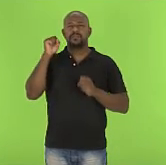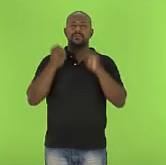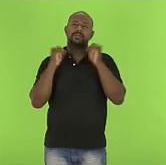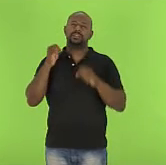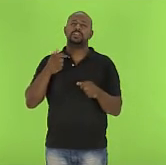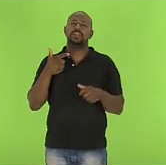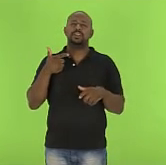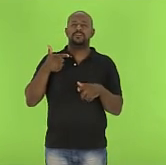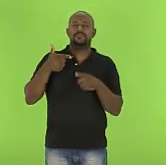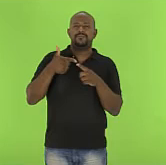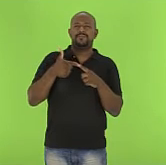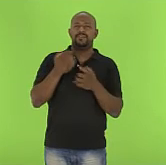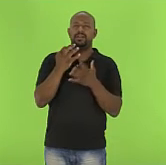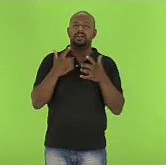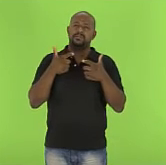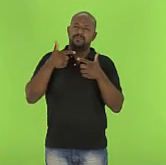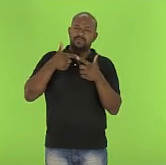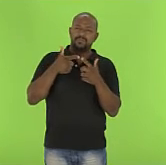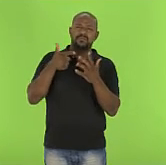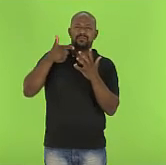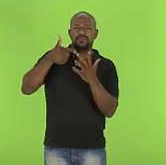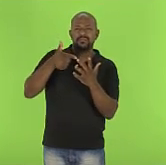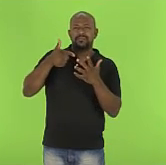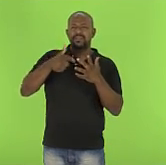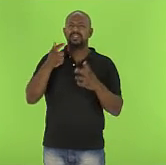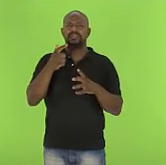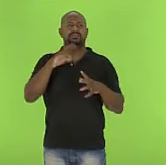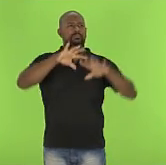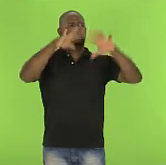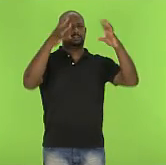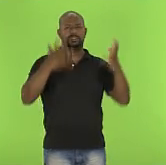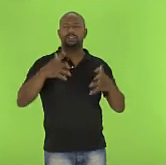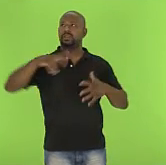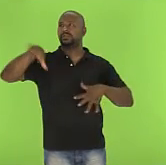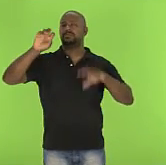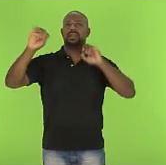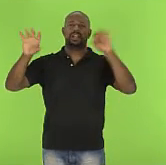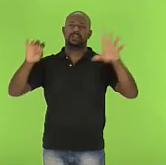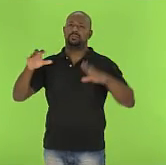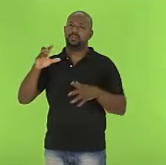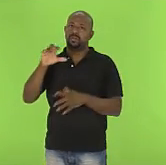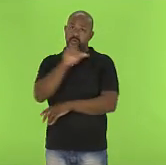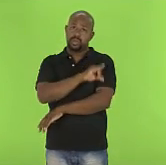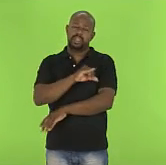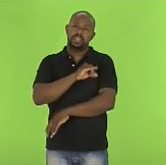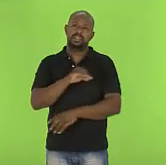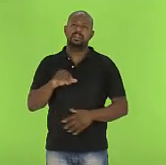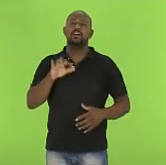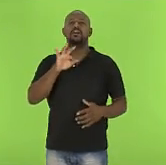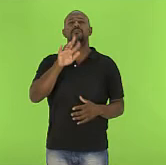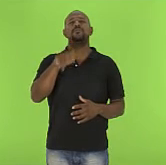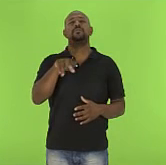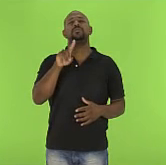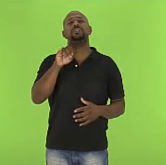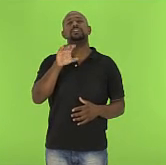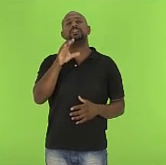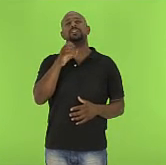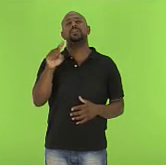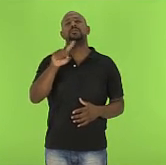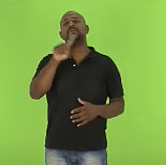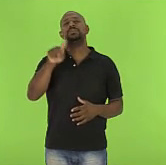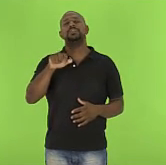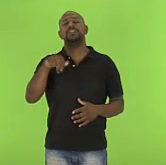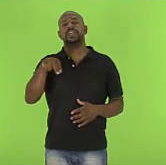de soldagem, era uma fábrica que fazia monumentos desses que estão espalhados aí pelo Rio de Janeiro. Fundição Zani, né? Fundição